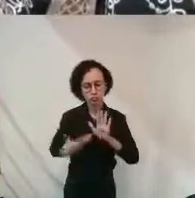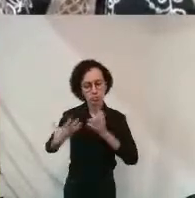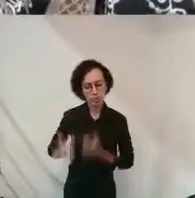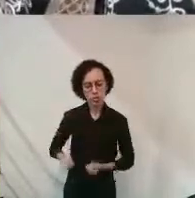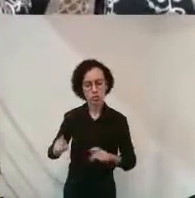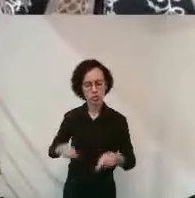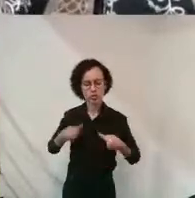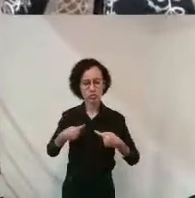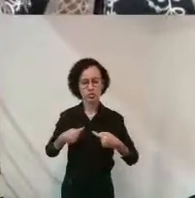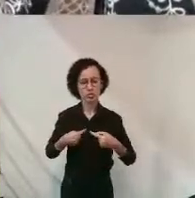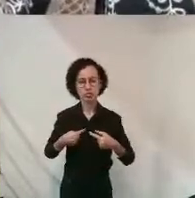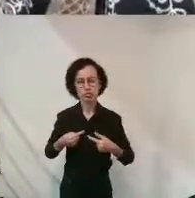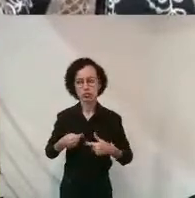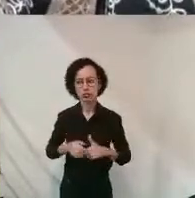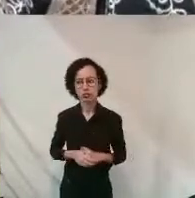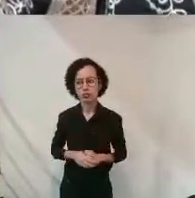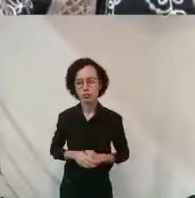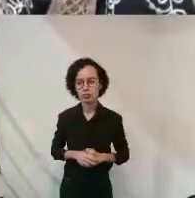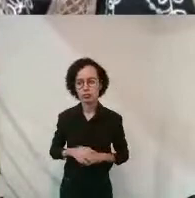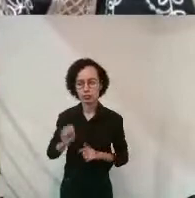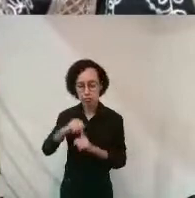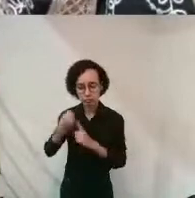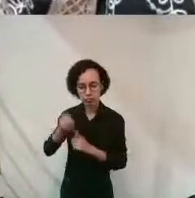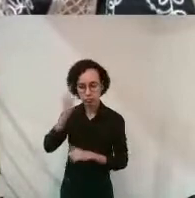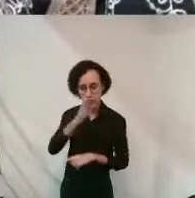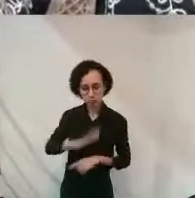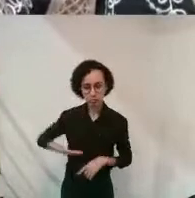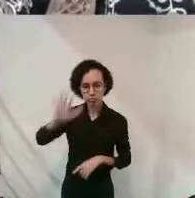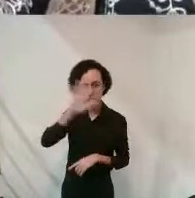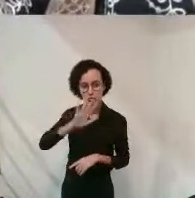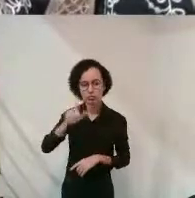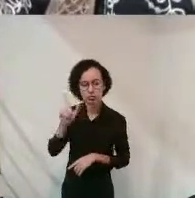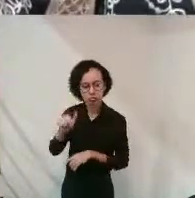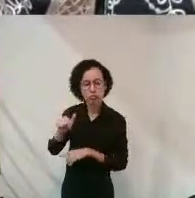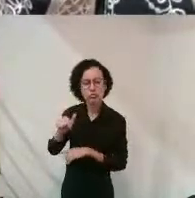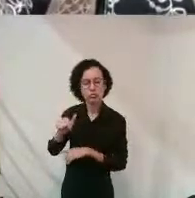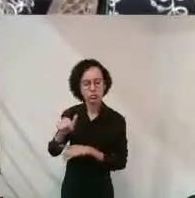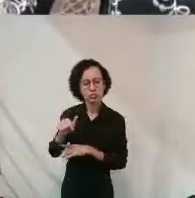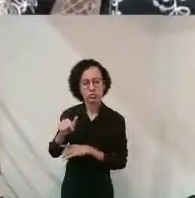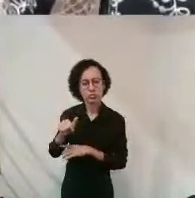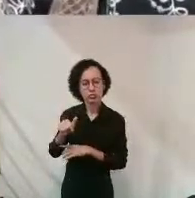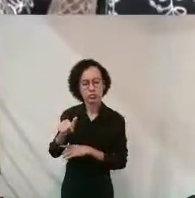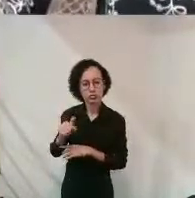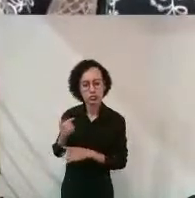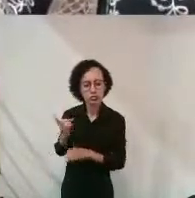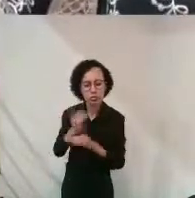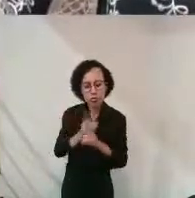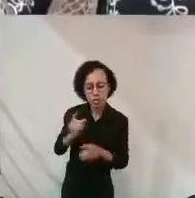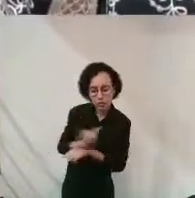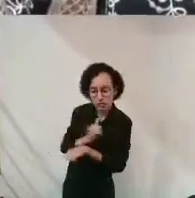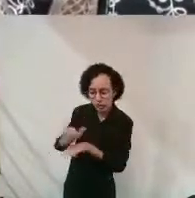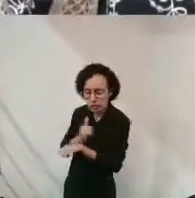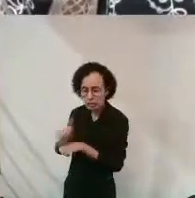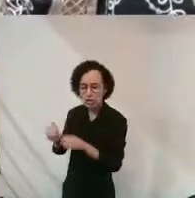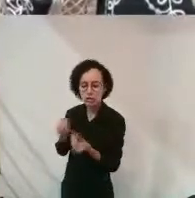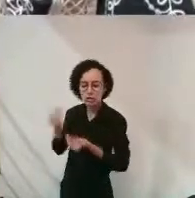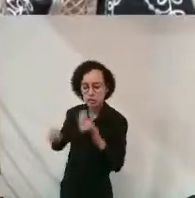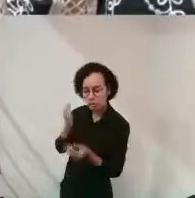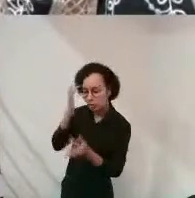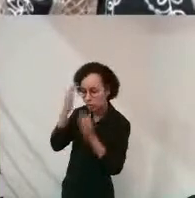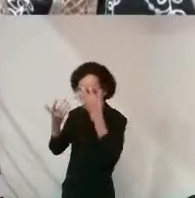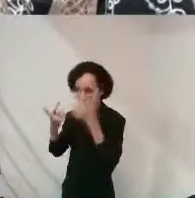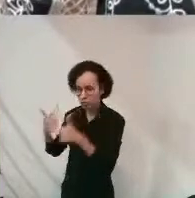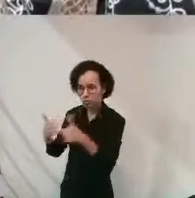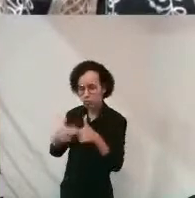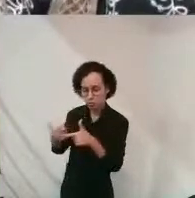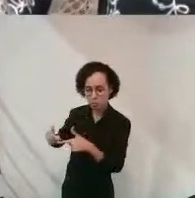esse desafio tão grande colocado pela sociedade brasileira, que é de buscar caminhos e estratégias para a implementação da Política Nacional